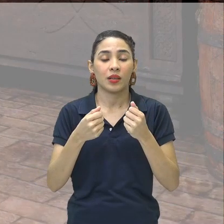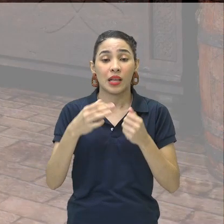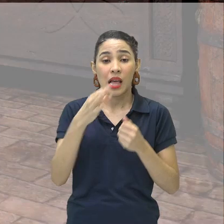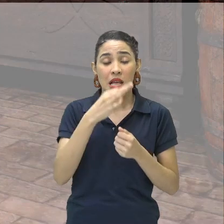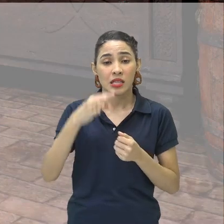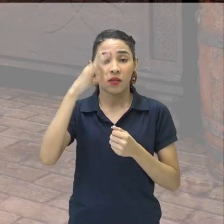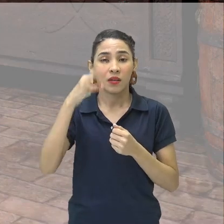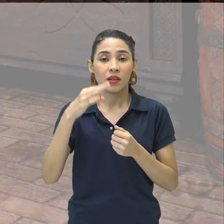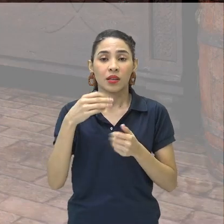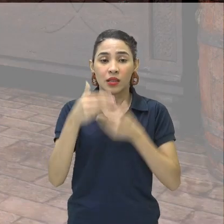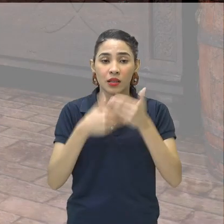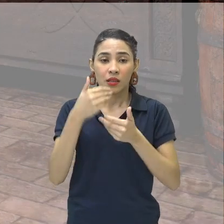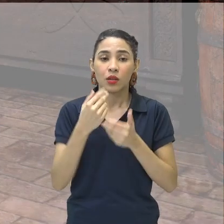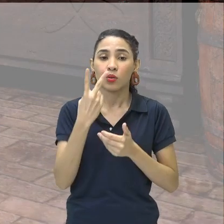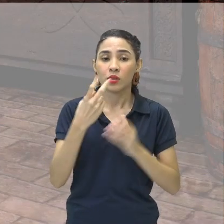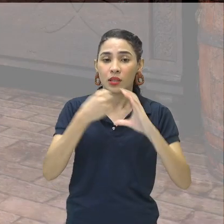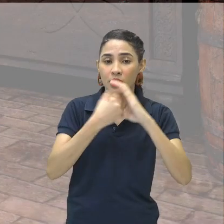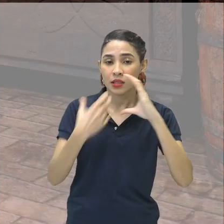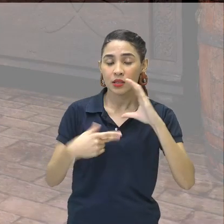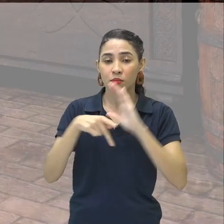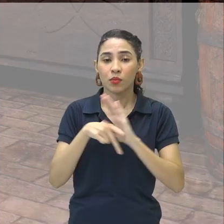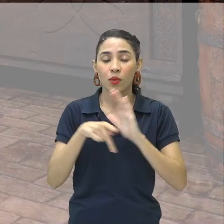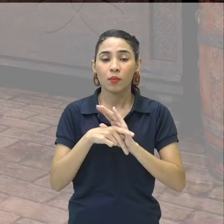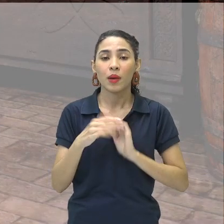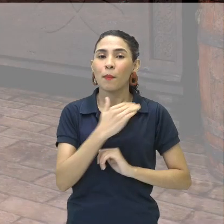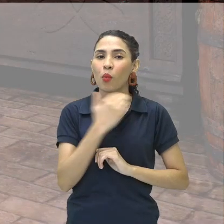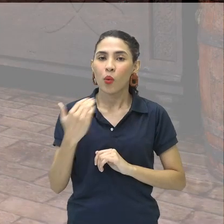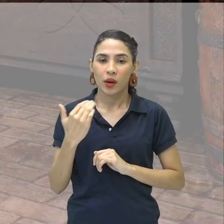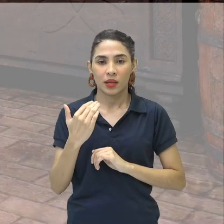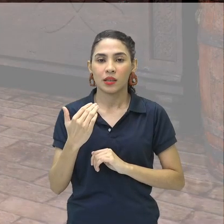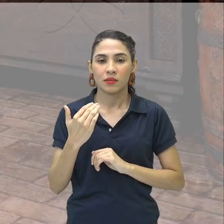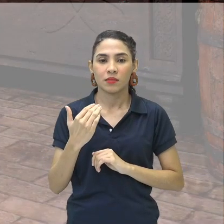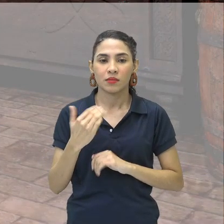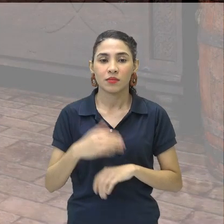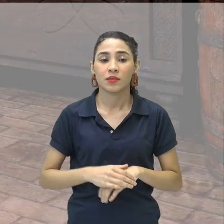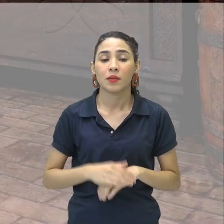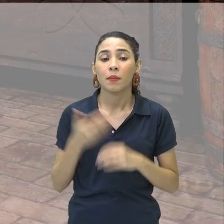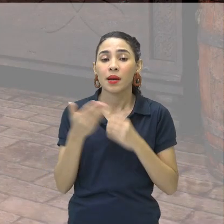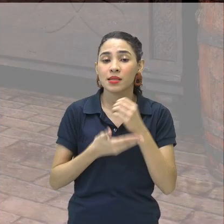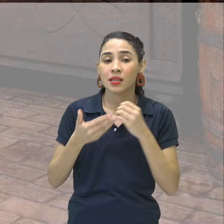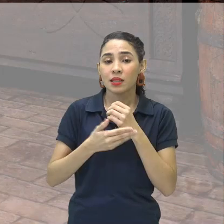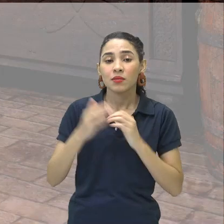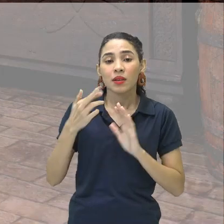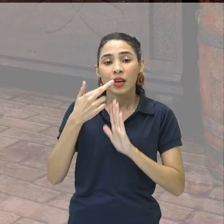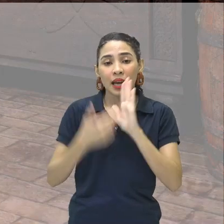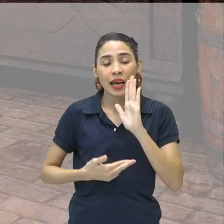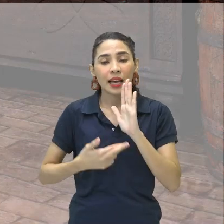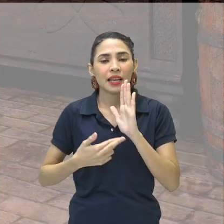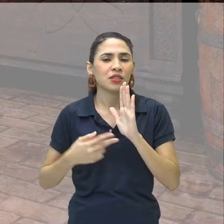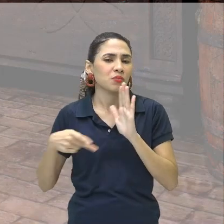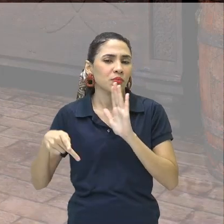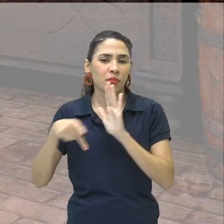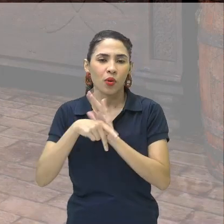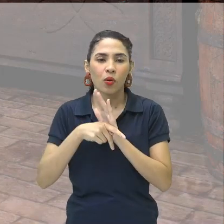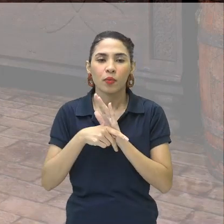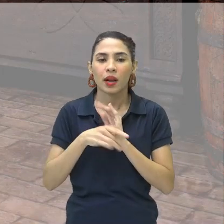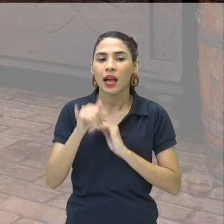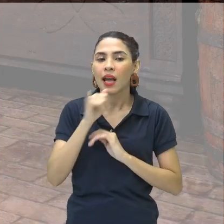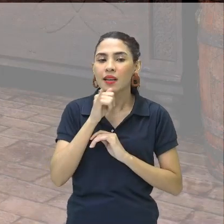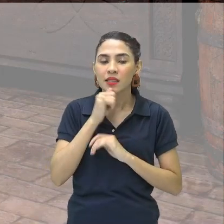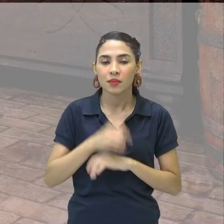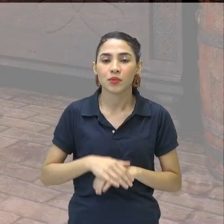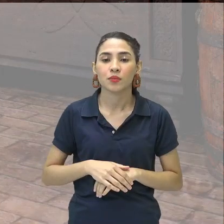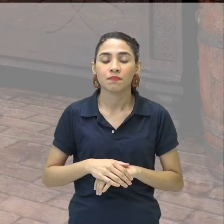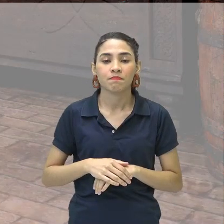desenvolvendo esses dois aspectos da busca da imortalidade, baseando-se em princípios doutrinários como, né,